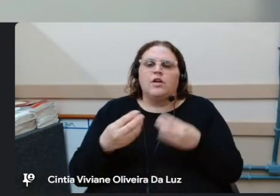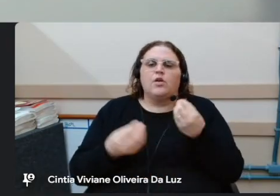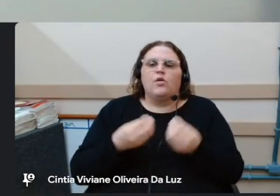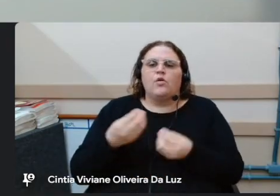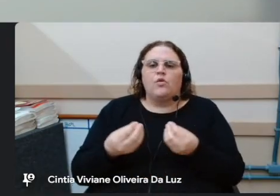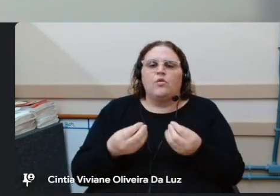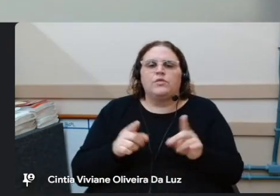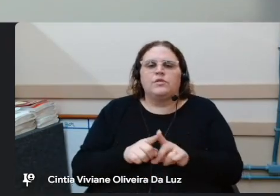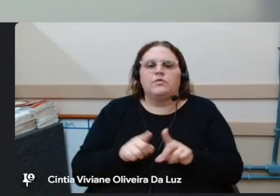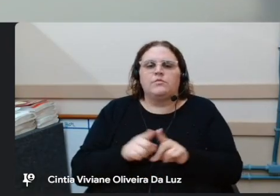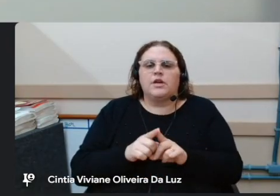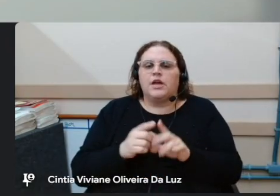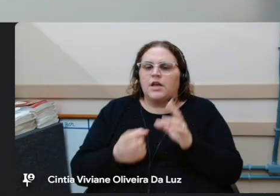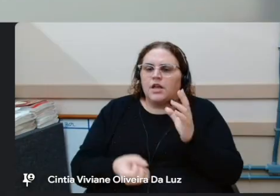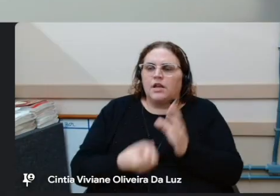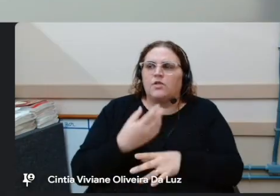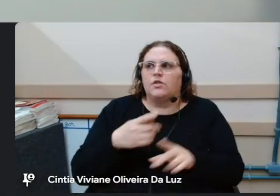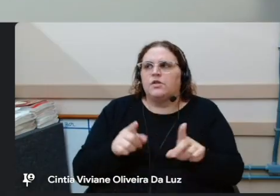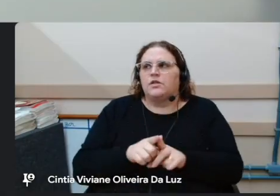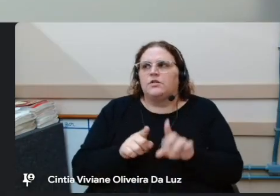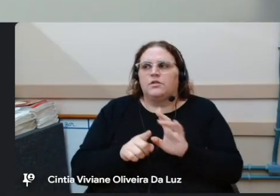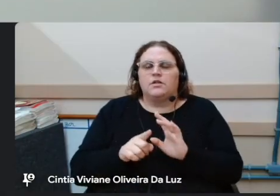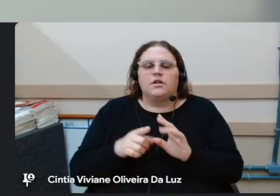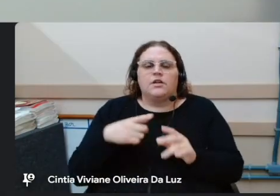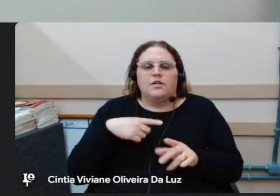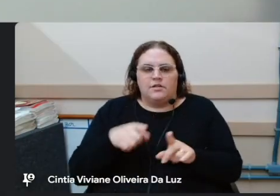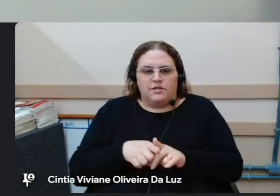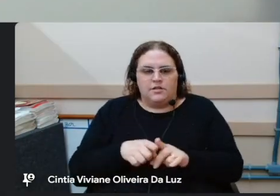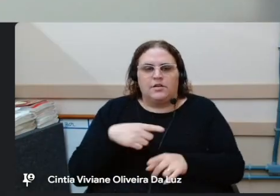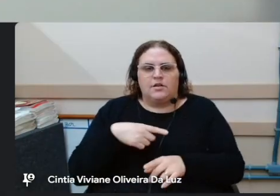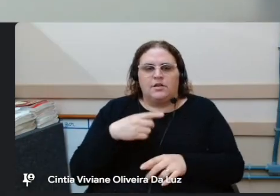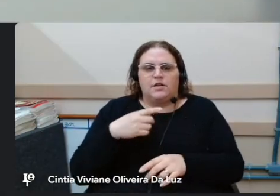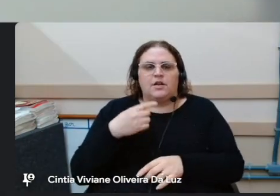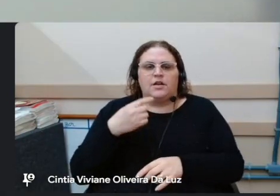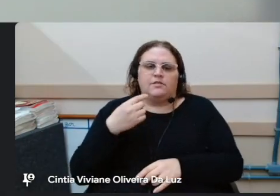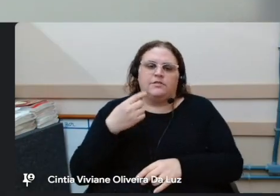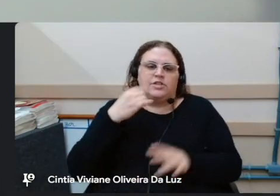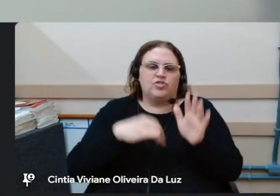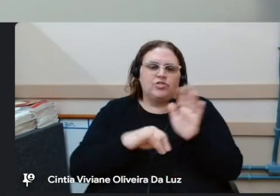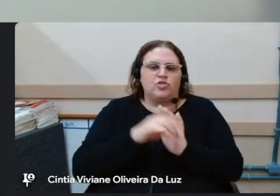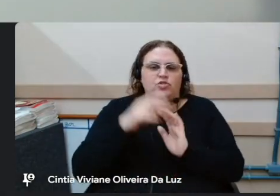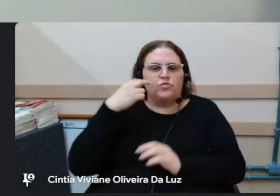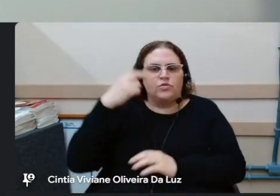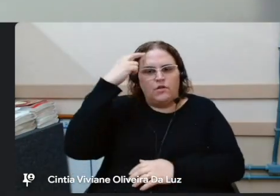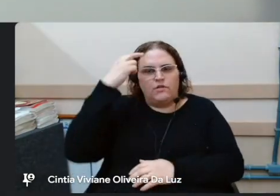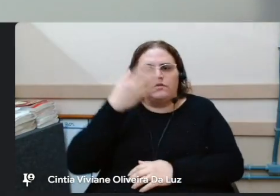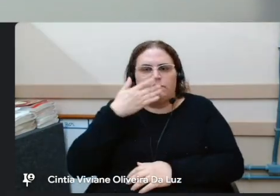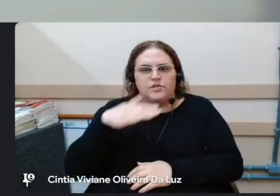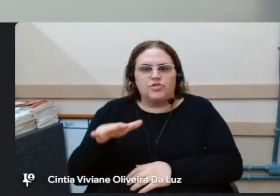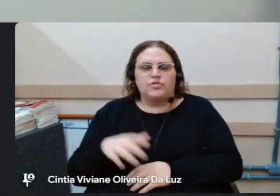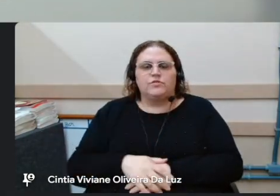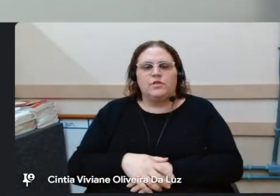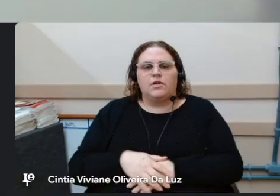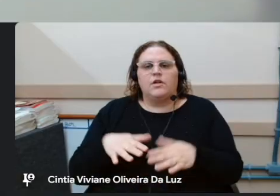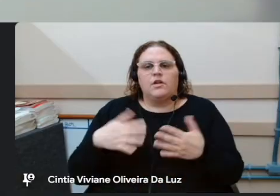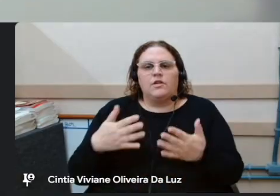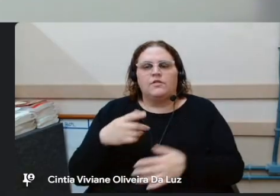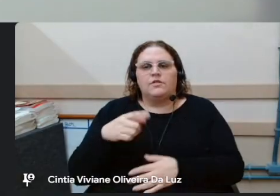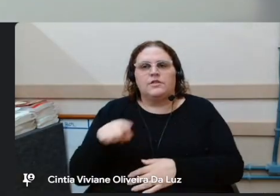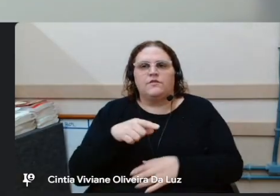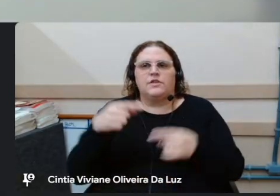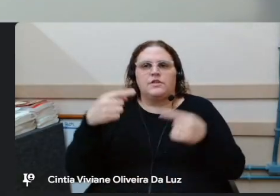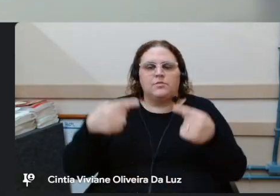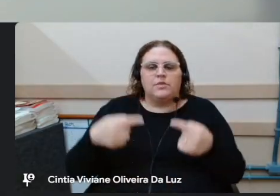tiktok como eh formadoras da identidade cultural infantil então Enquanto estávamos